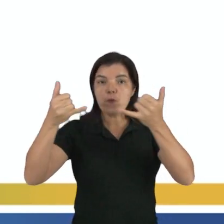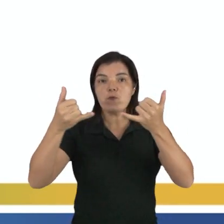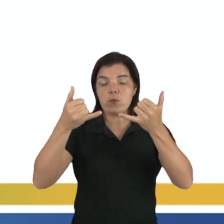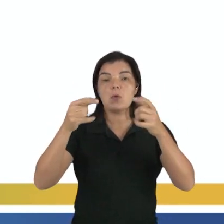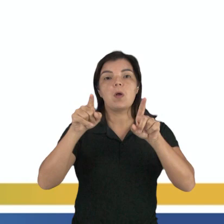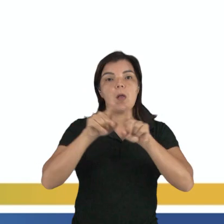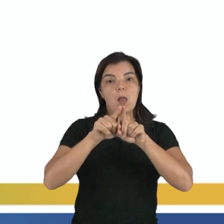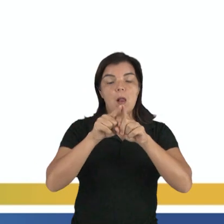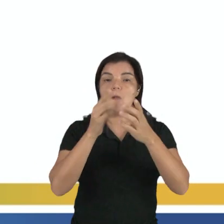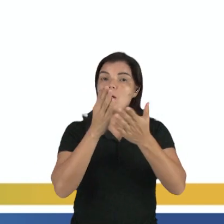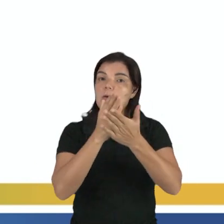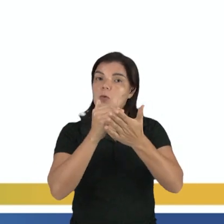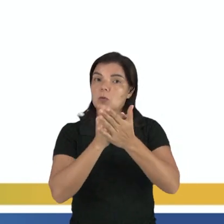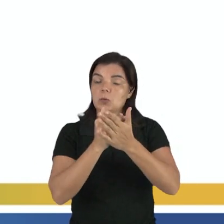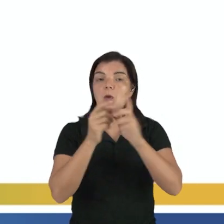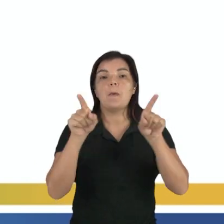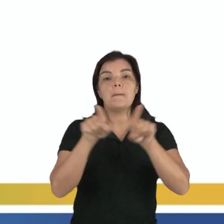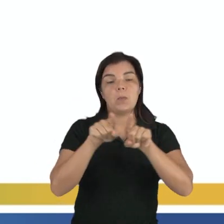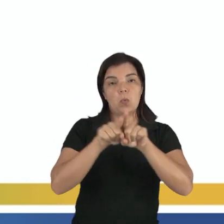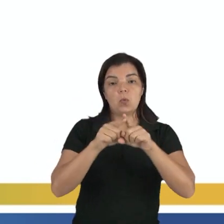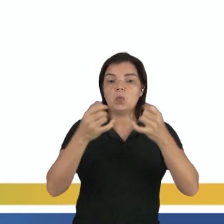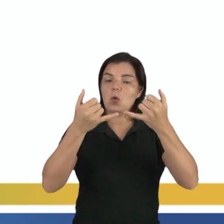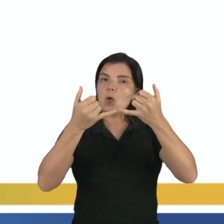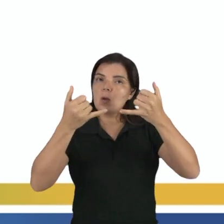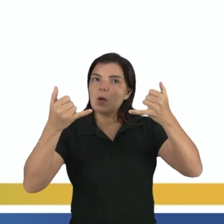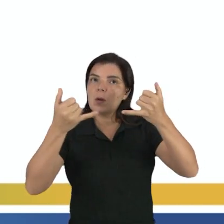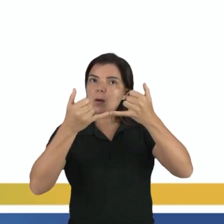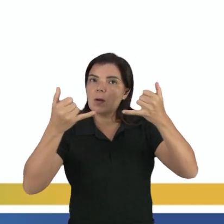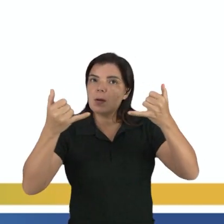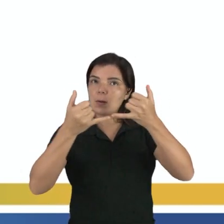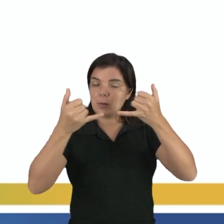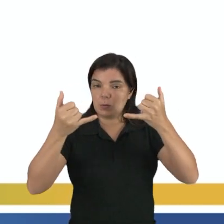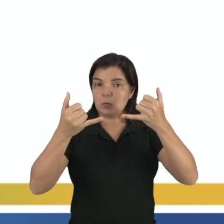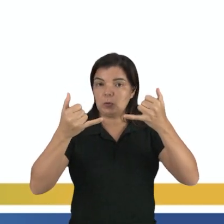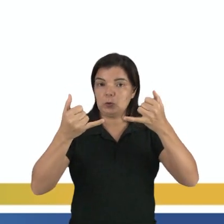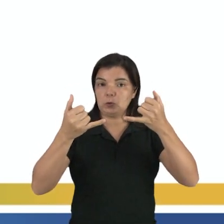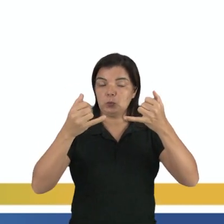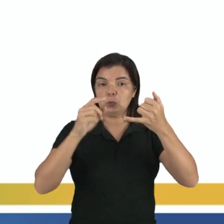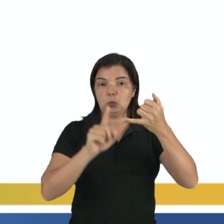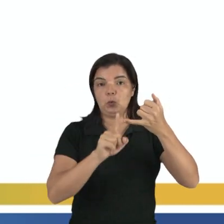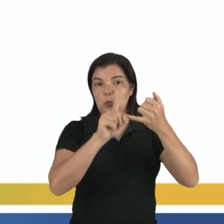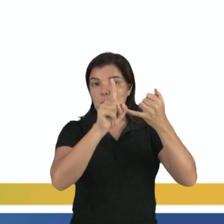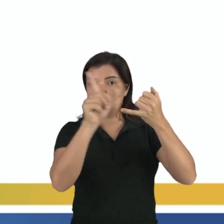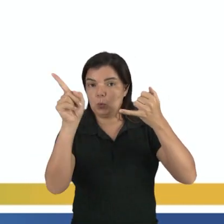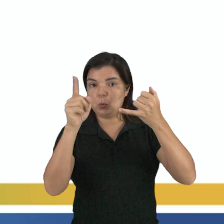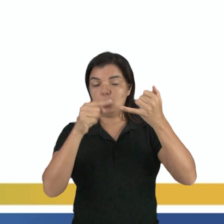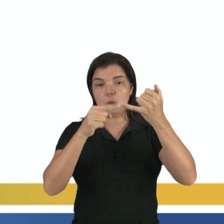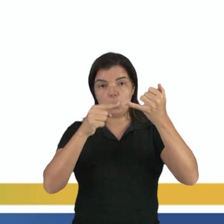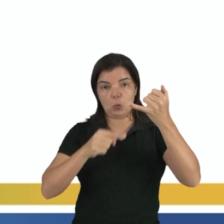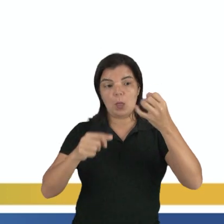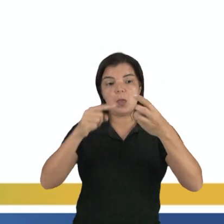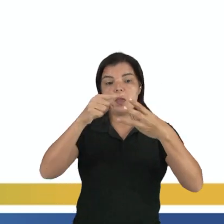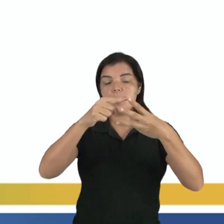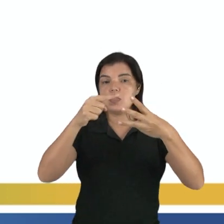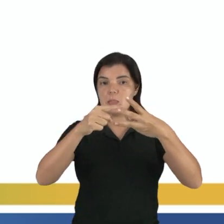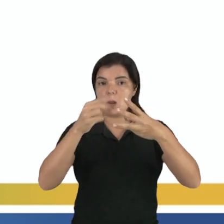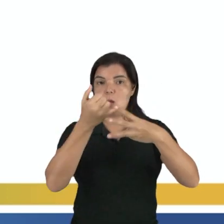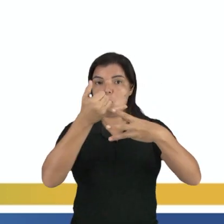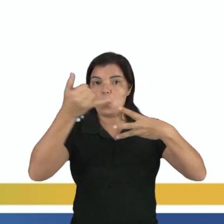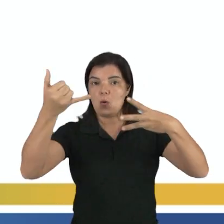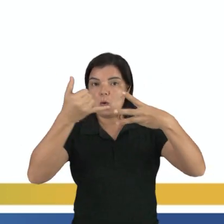percorrer elas índia 20 tá então nós podemos dizer que essa corrente a que ela sente vende no corrente e um e dois e três